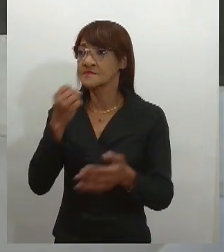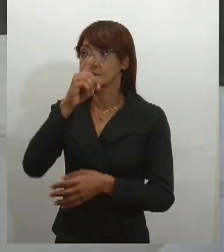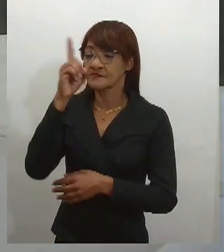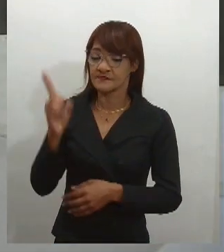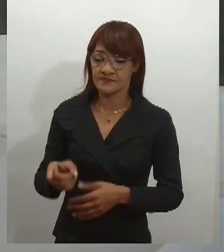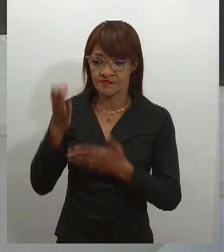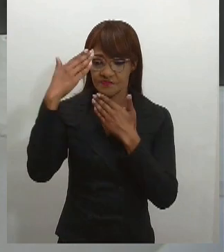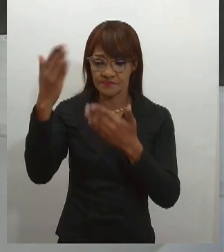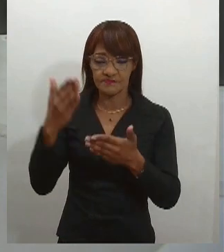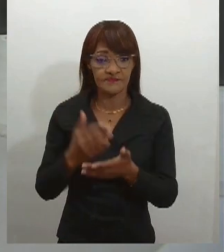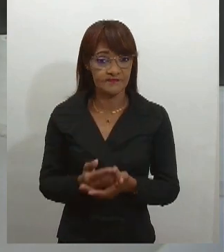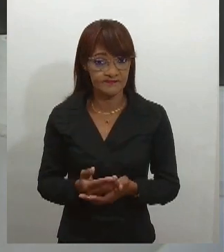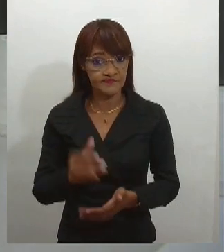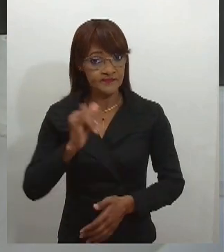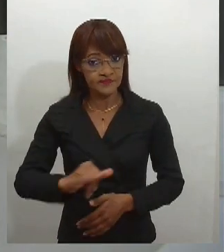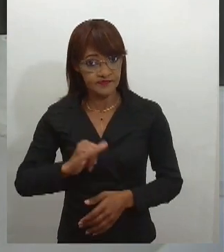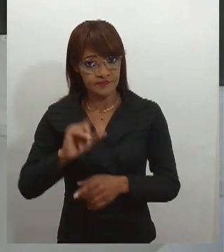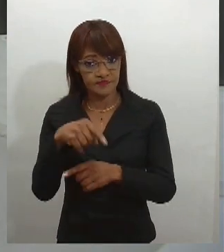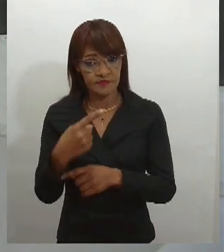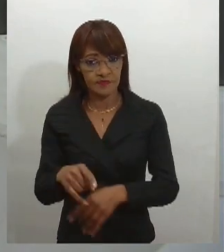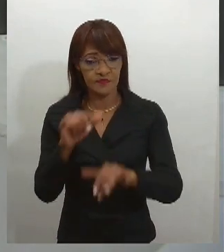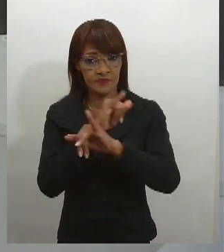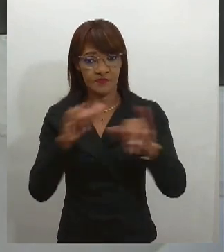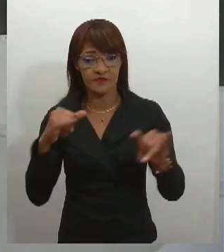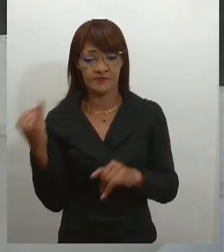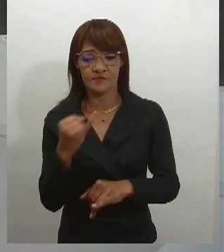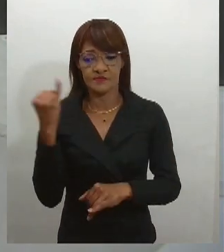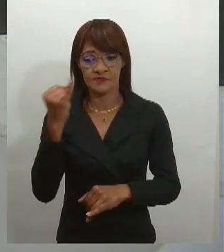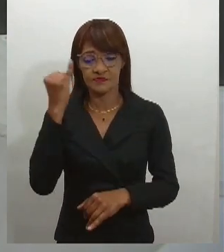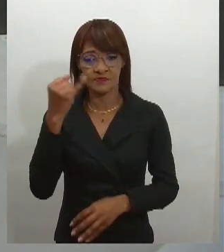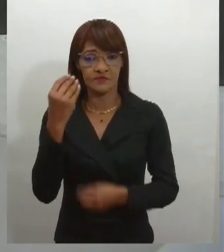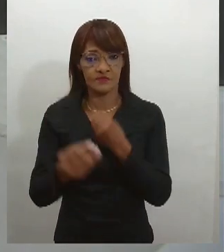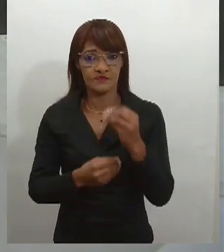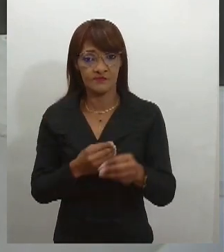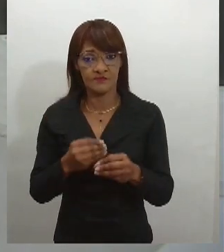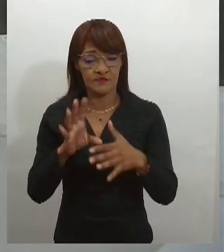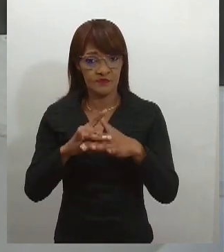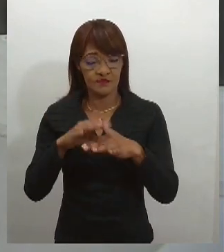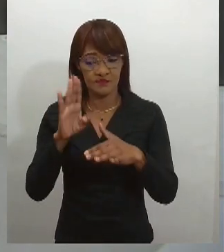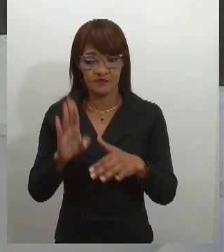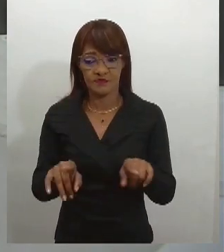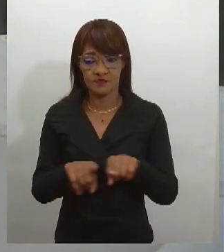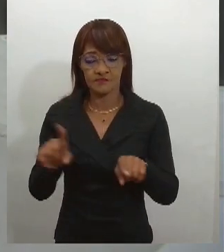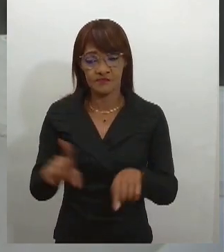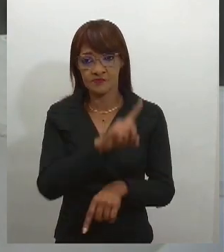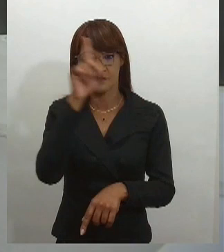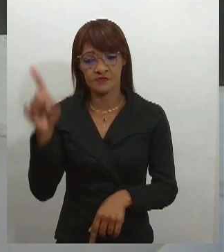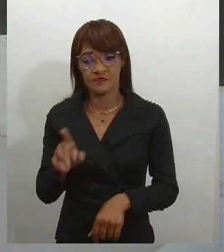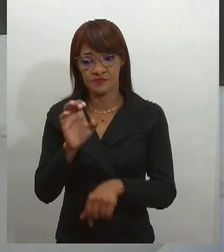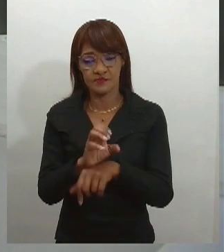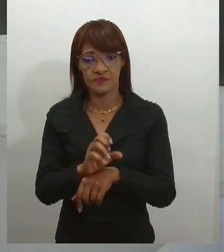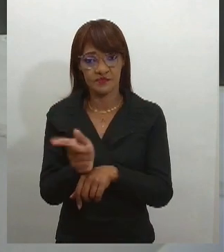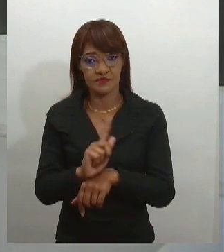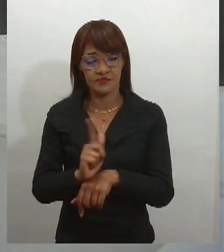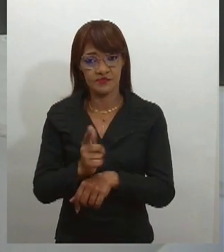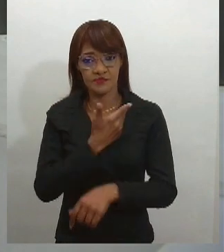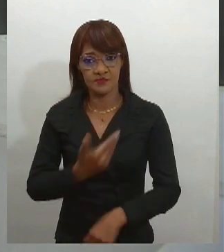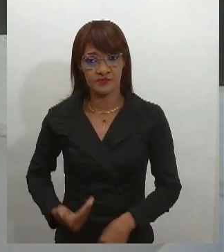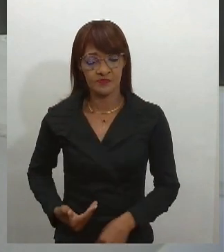Olha, daqui a pouco, a importância da prevenção à trombose e a comemoração pelo Dia Estadual do Gestor Governamental. Eu volto